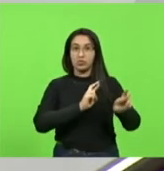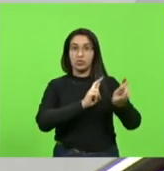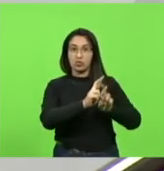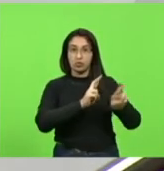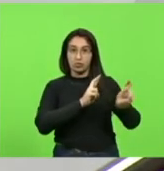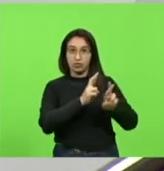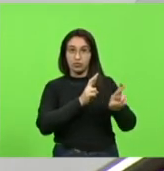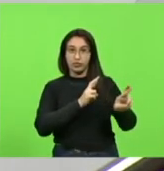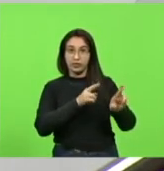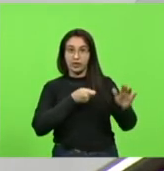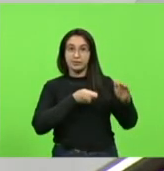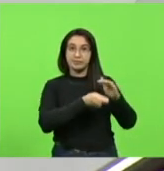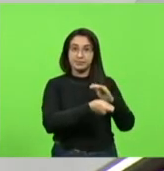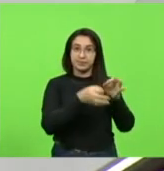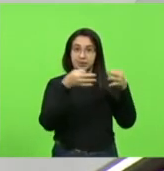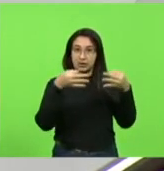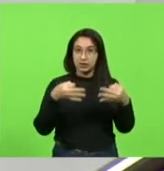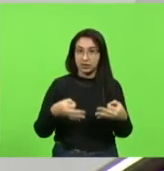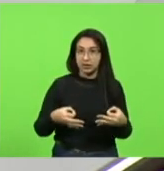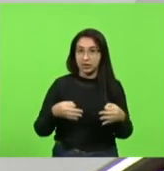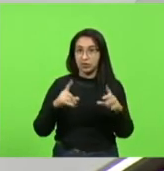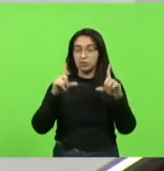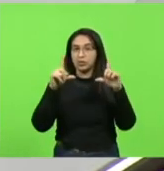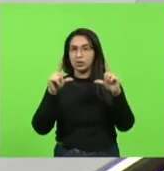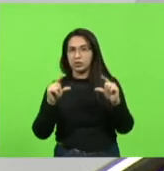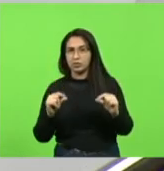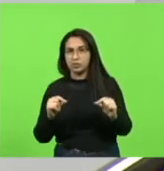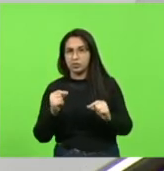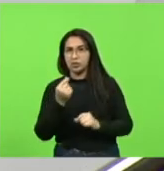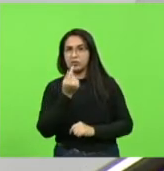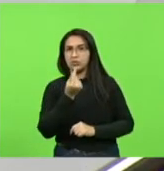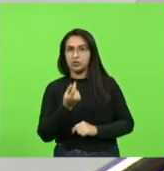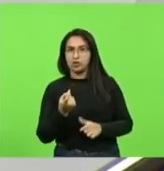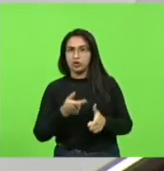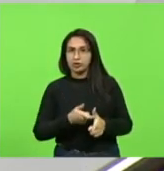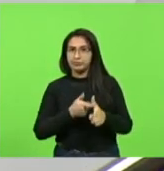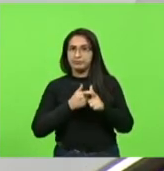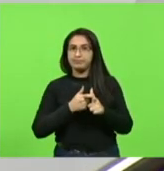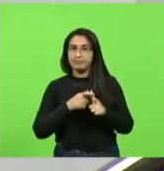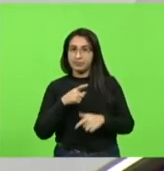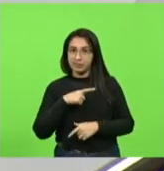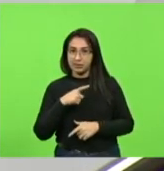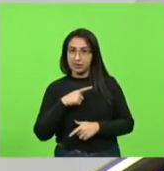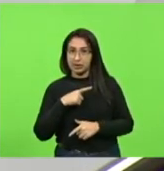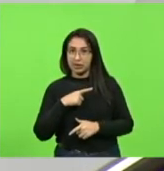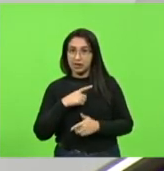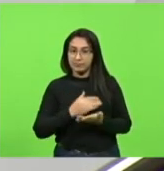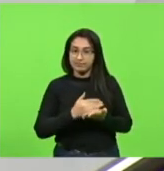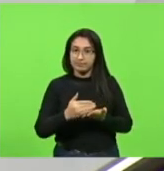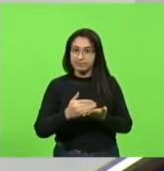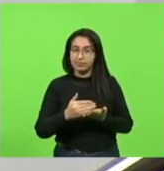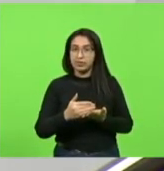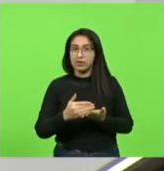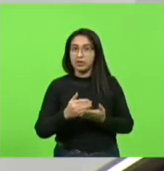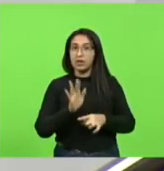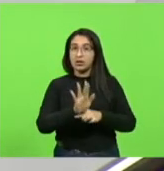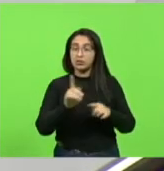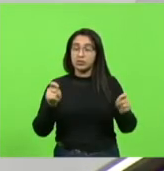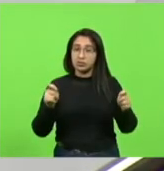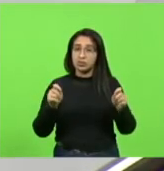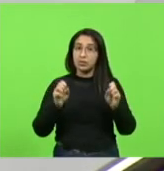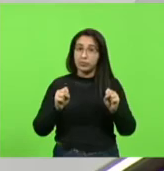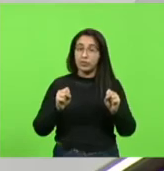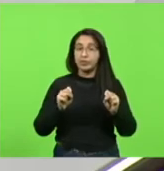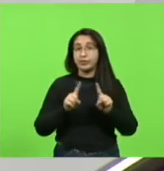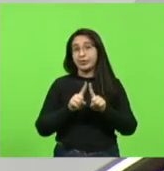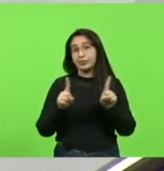que seja reduzido do valor que está devendo, a gente possa ajudar, porque não dá mais para aceitar perdas